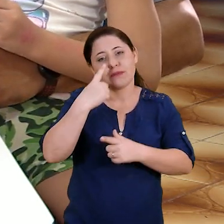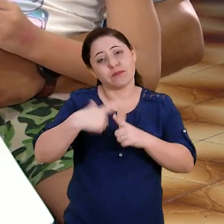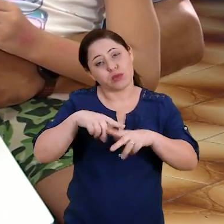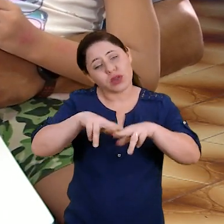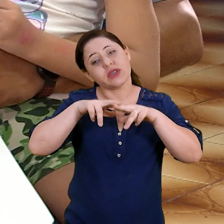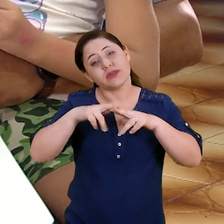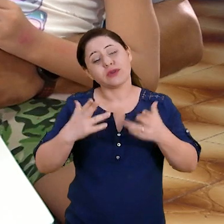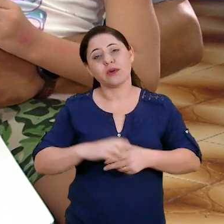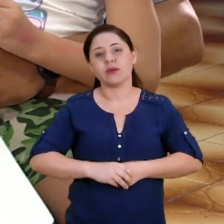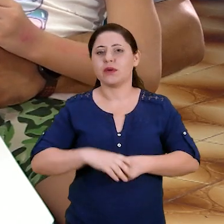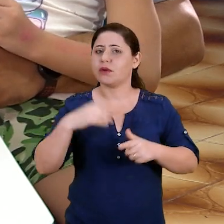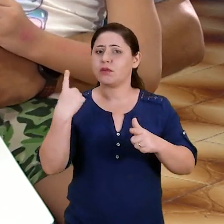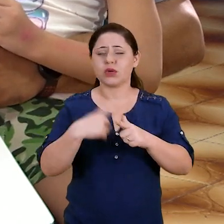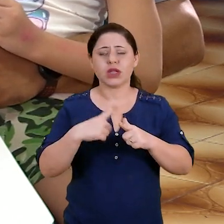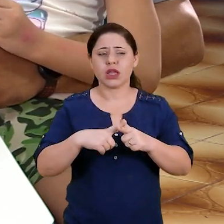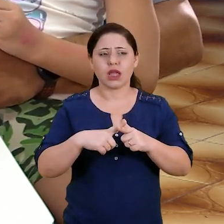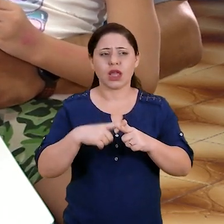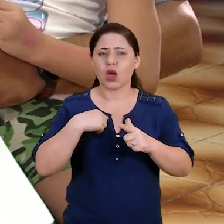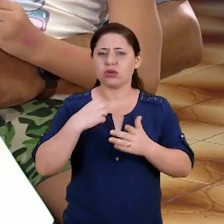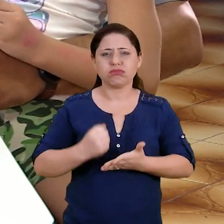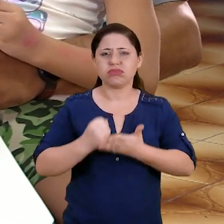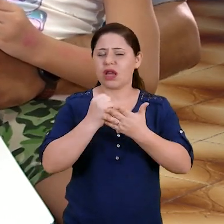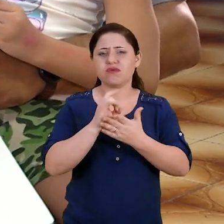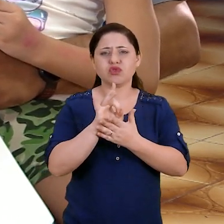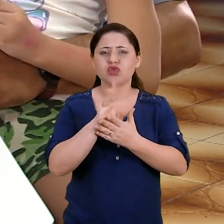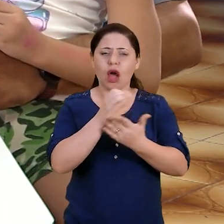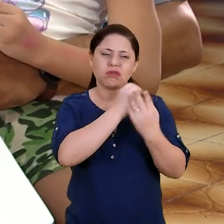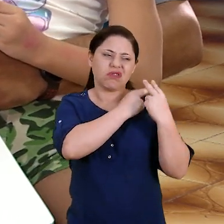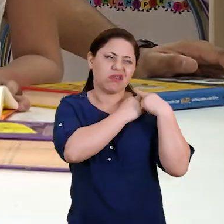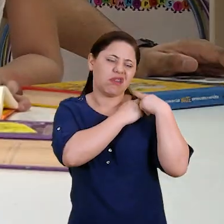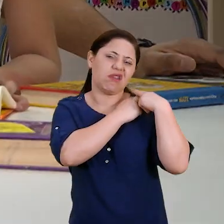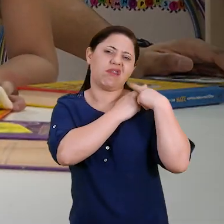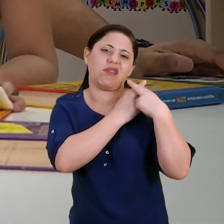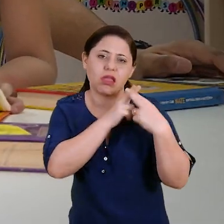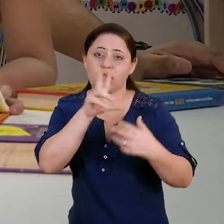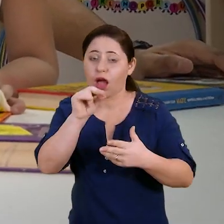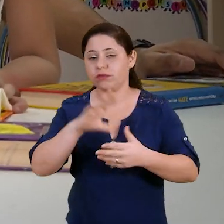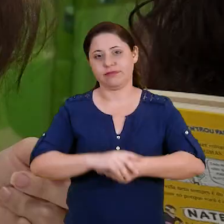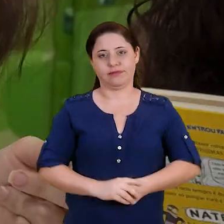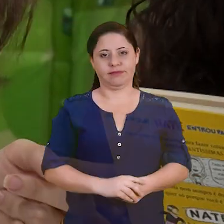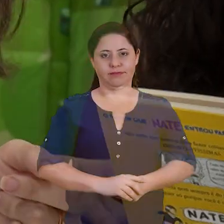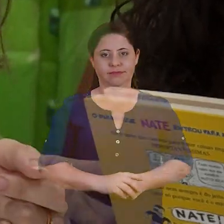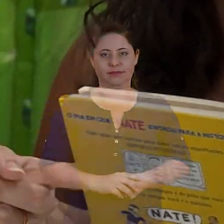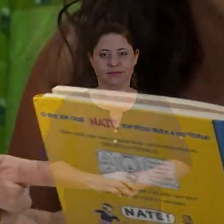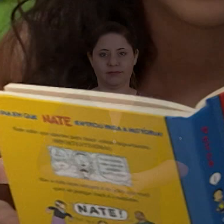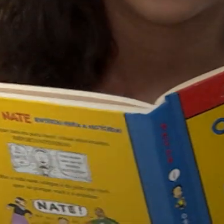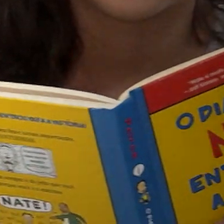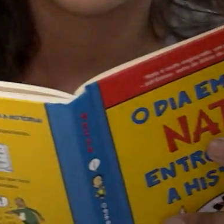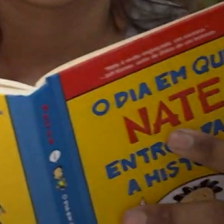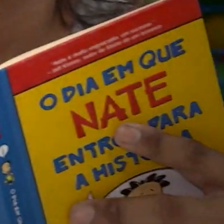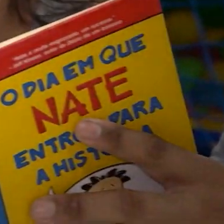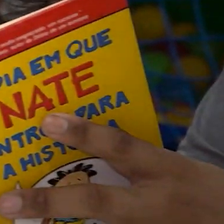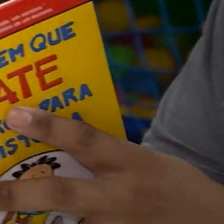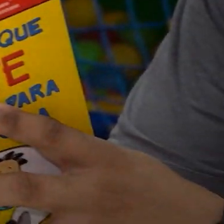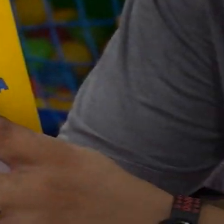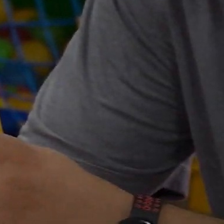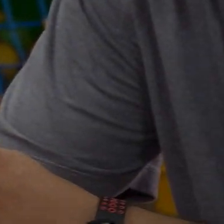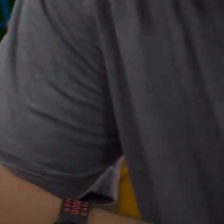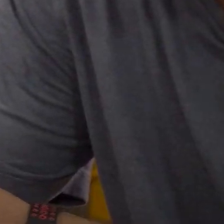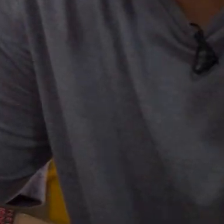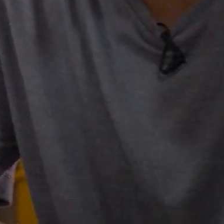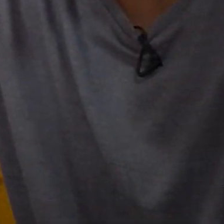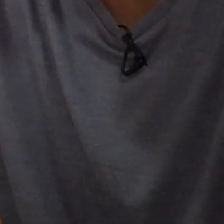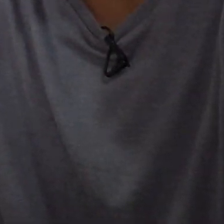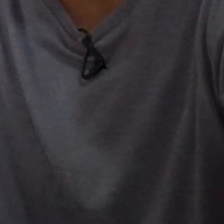leve a maternidade por isso. Porque eu não levo muitas coisas sozinha nas costas, né? Do tipo de